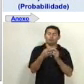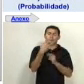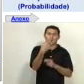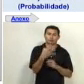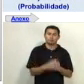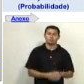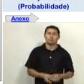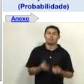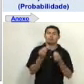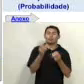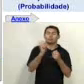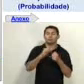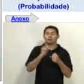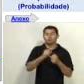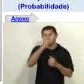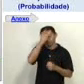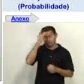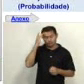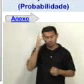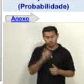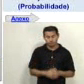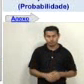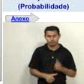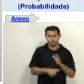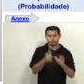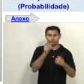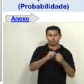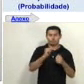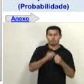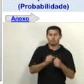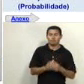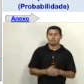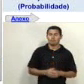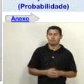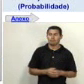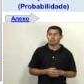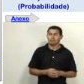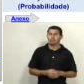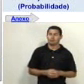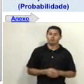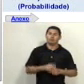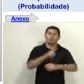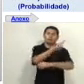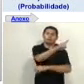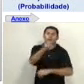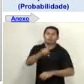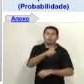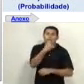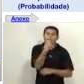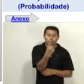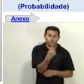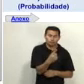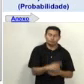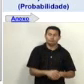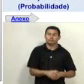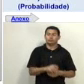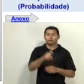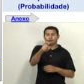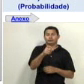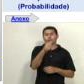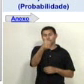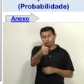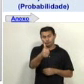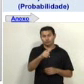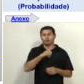valor. Como que eu faço isso, então, pessoal? Primeiro eu faço um Z1 que eu vou chamar, porque eu tenho um X1 e